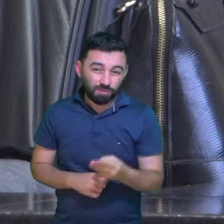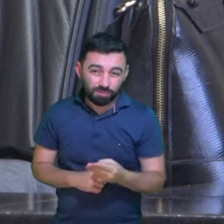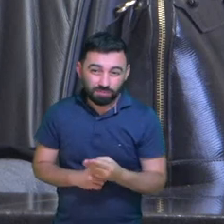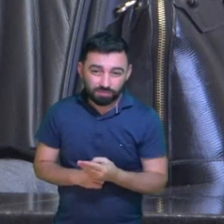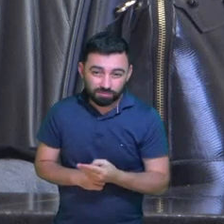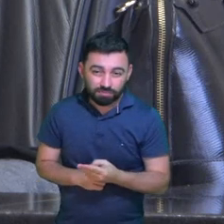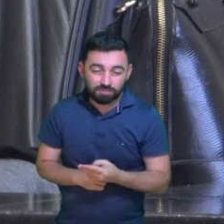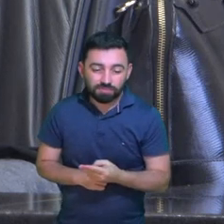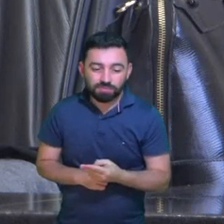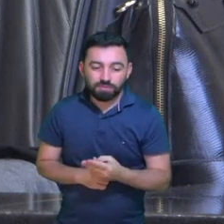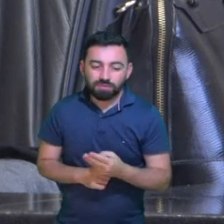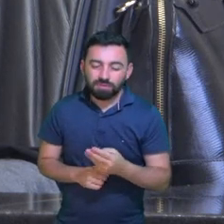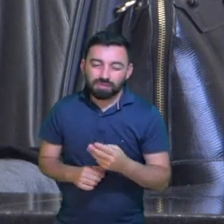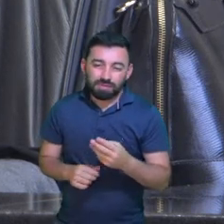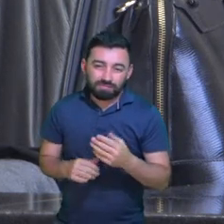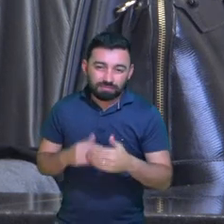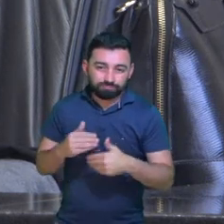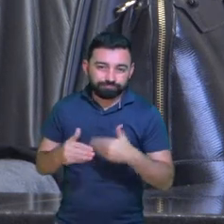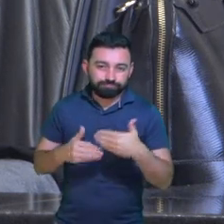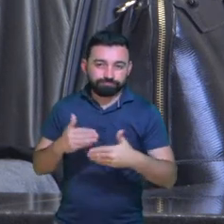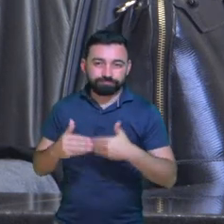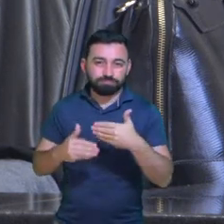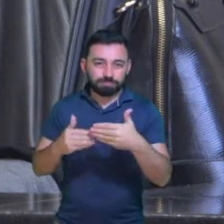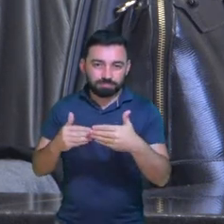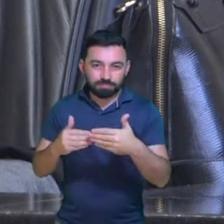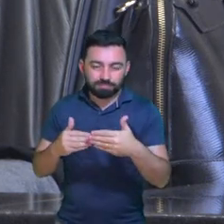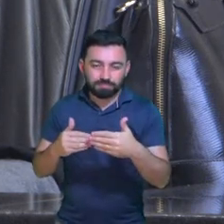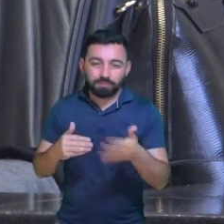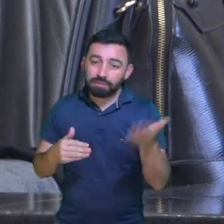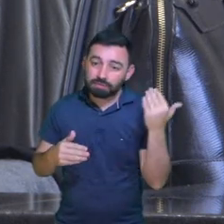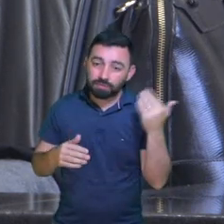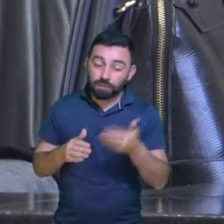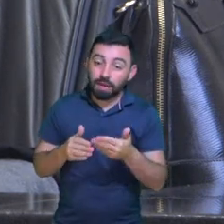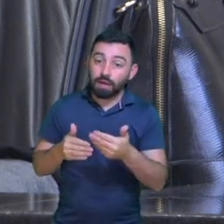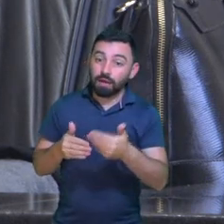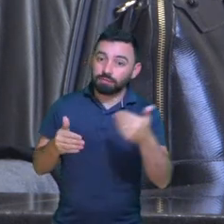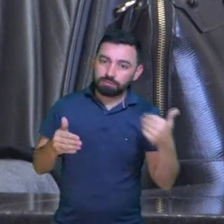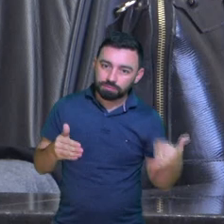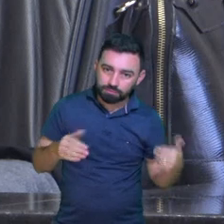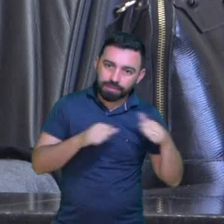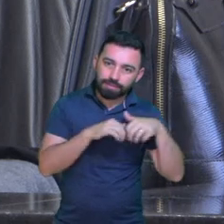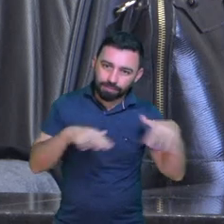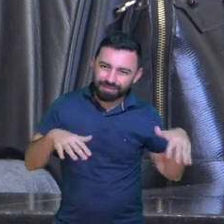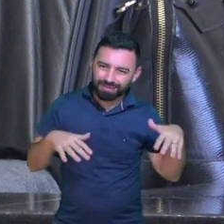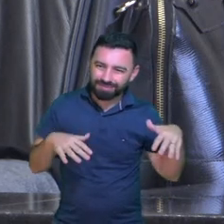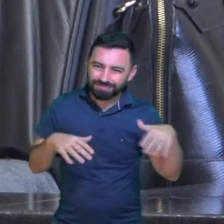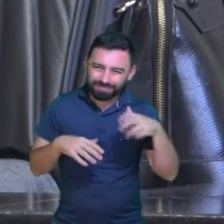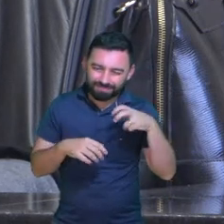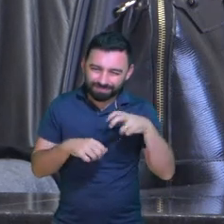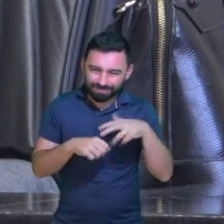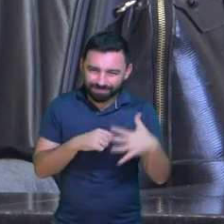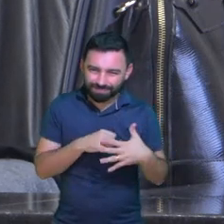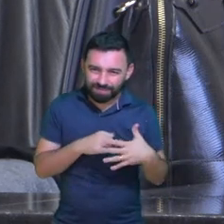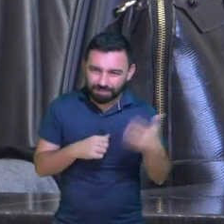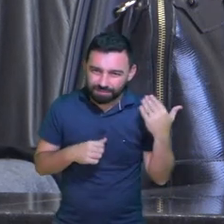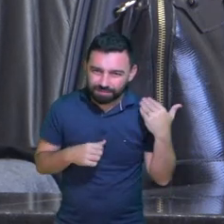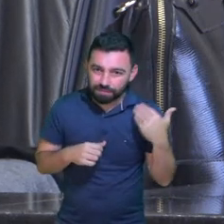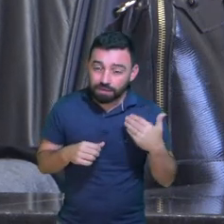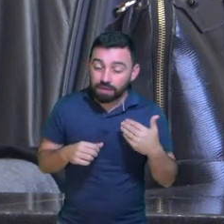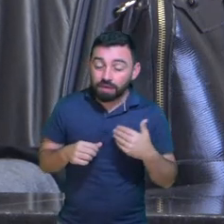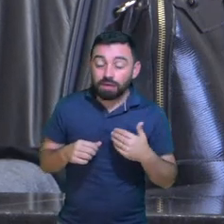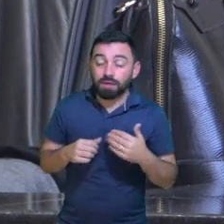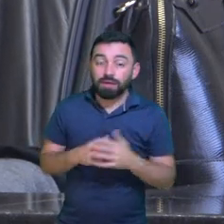pouquinho recuperando um pouquinho a o que a gente tinha antes da pandemia a gente tinha quase 8 milhões na pandemia recuperando um pouco